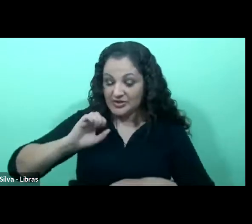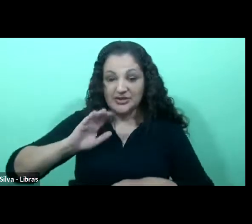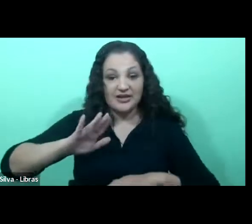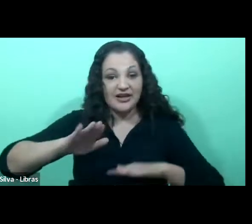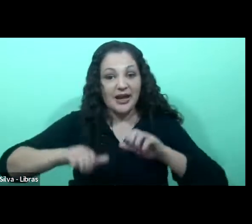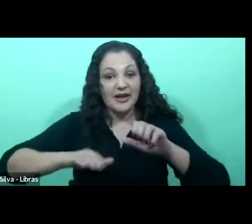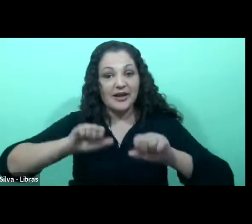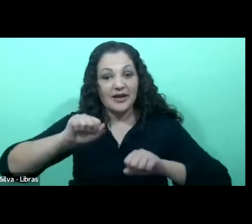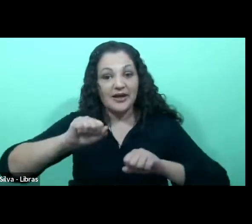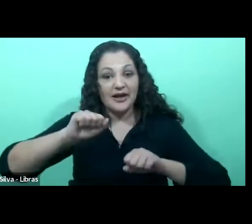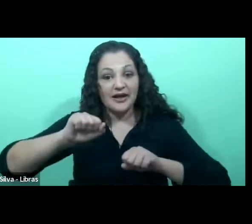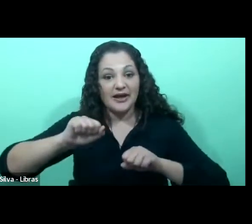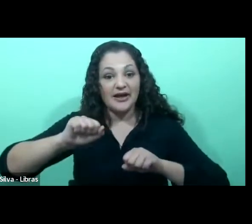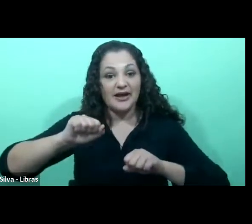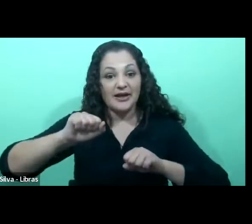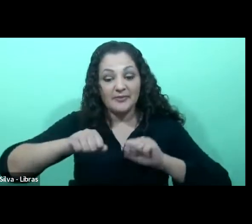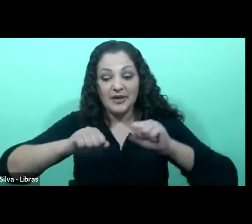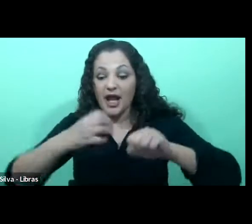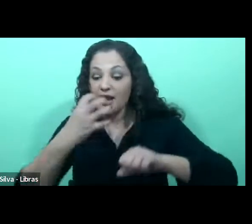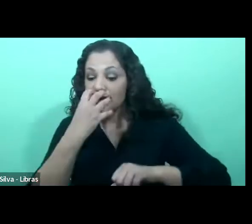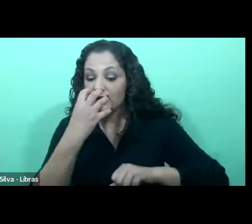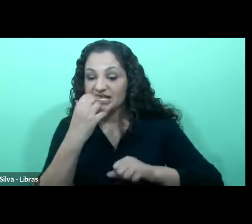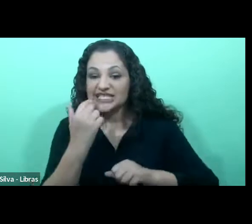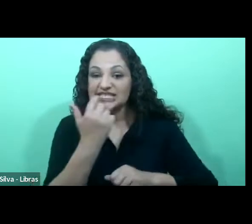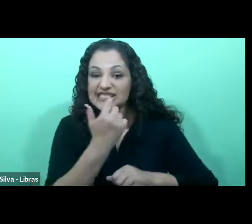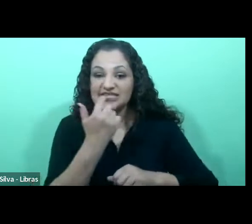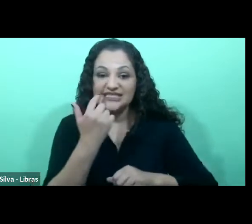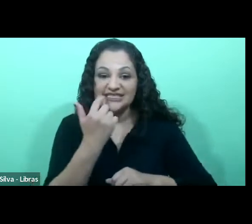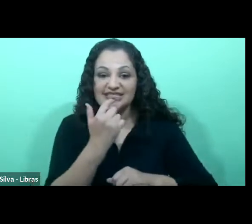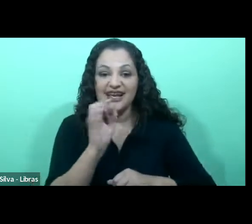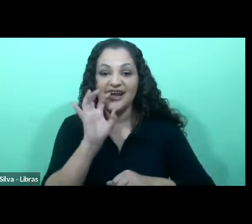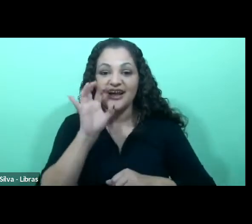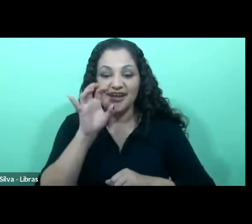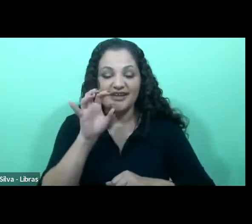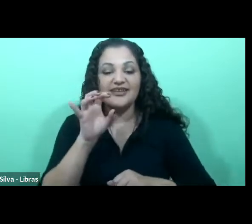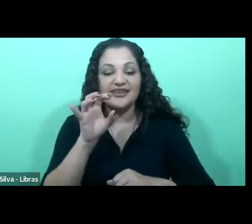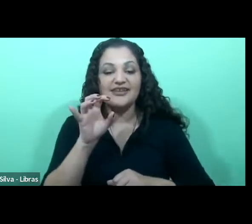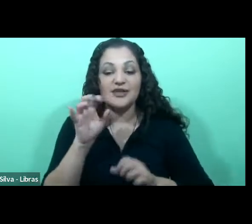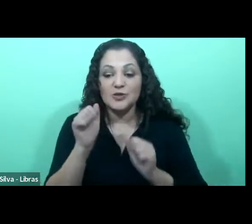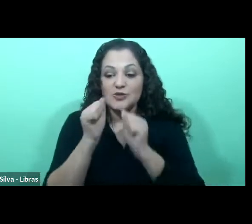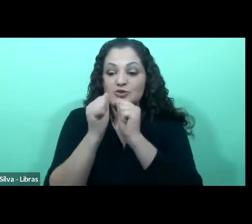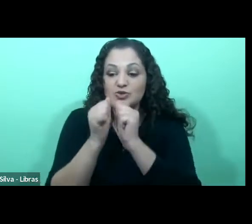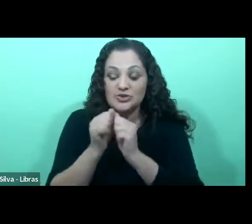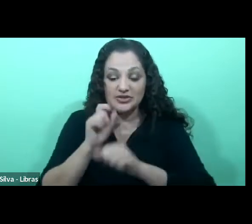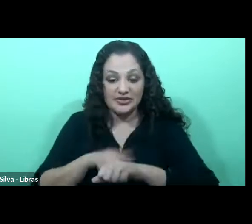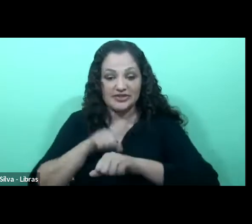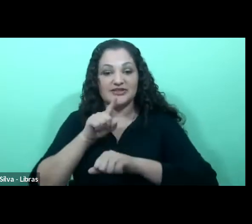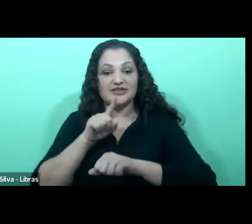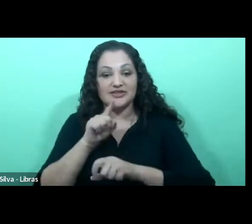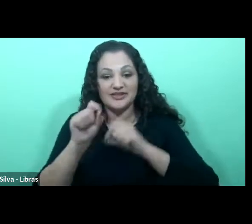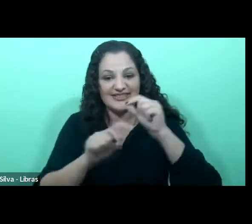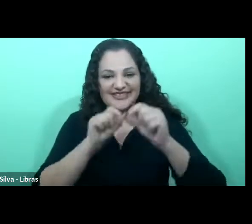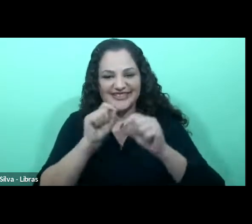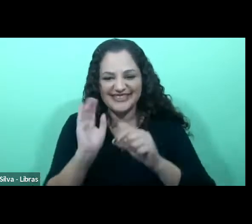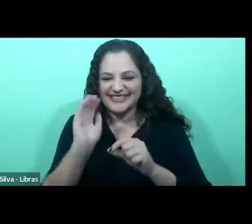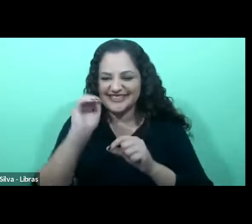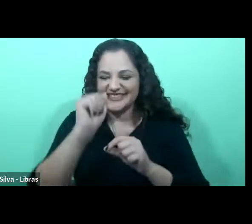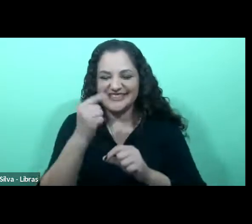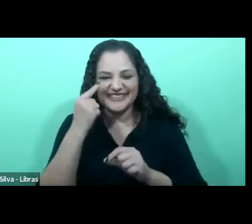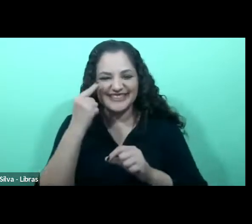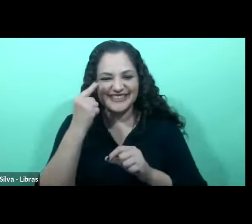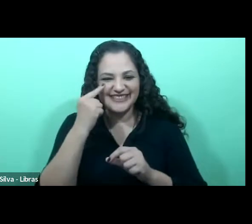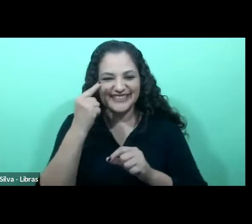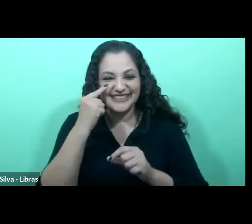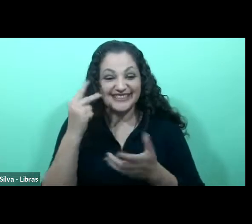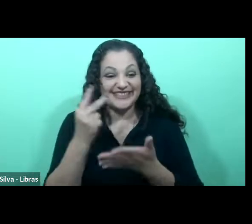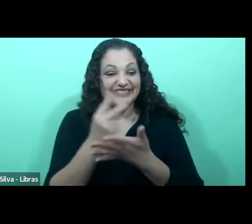E o cachorro, o que é que tem? Os dentes. Ponha tudo junto e de repente vamos ver o que é